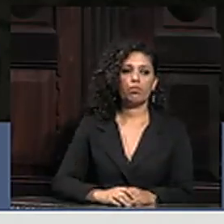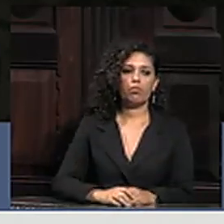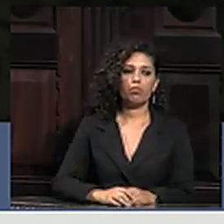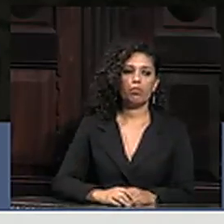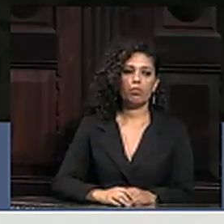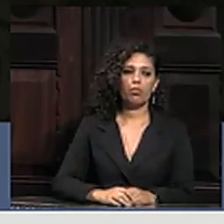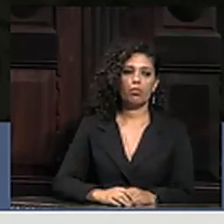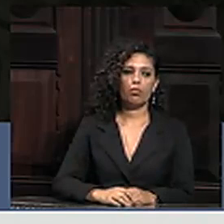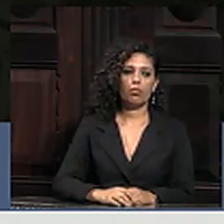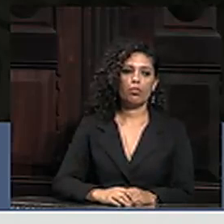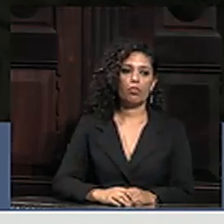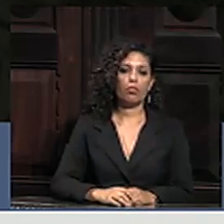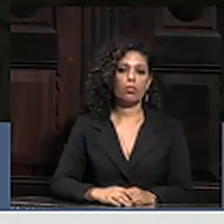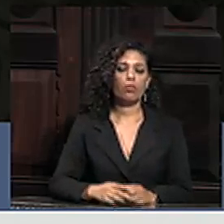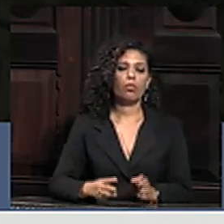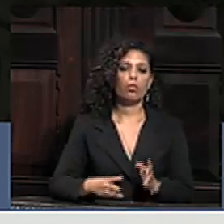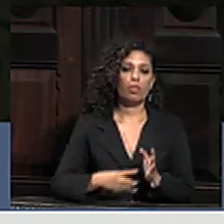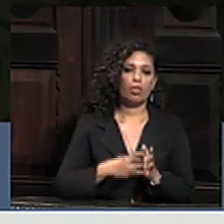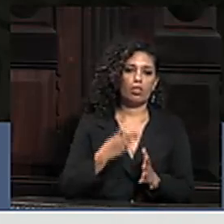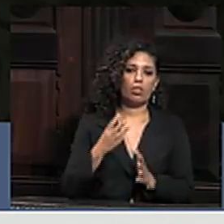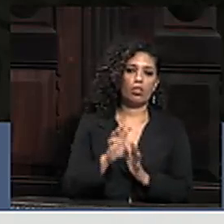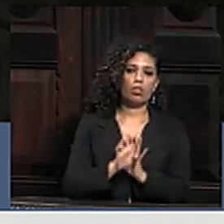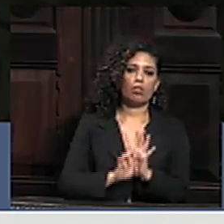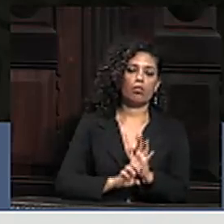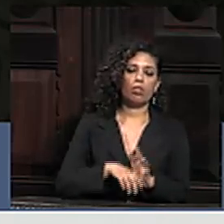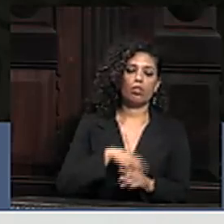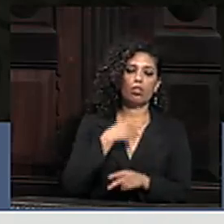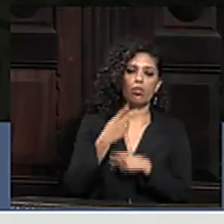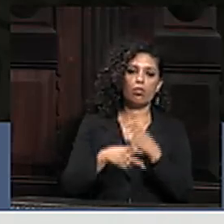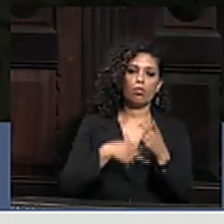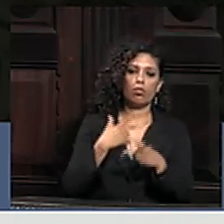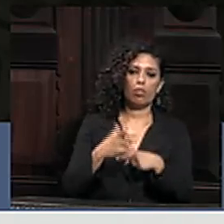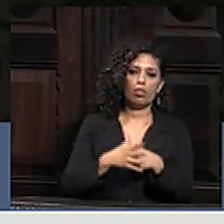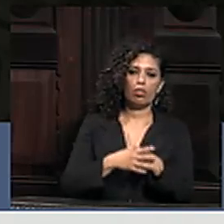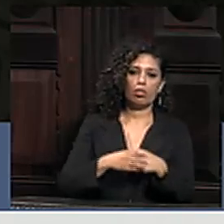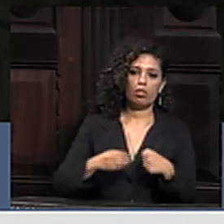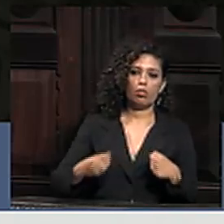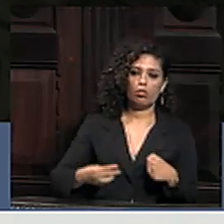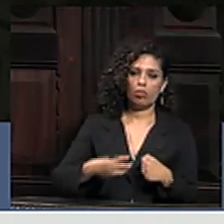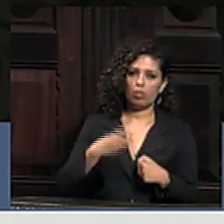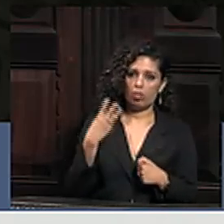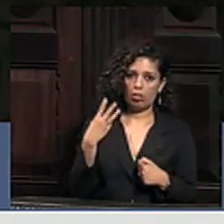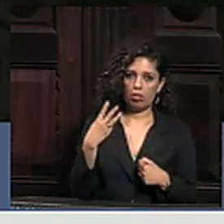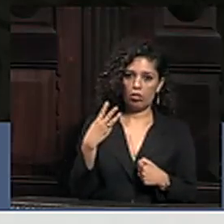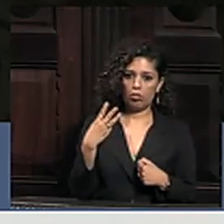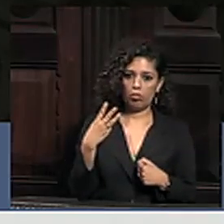A supressiva terceira é contra o artigo 3º,